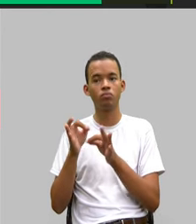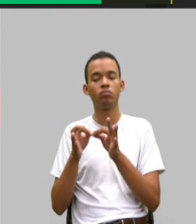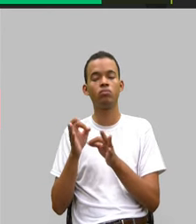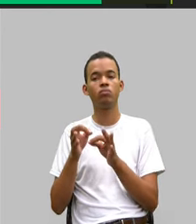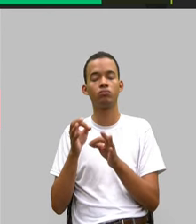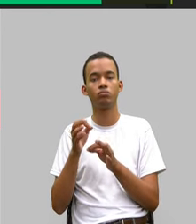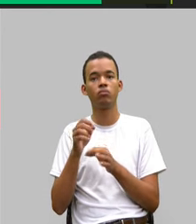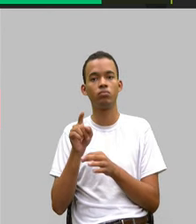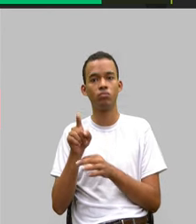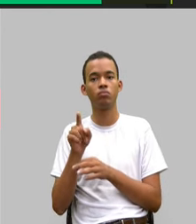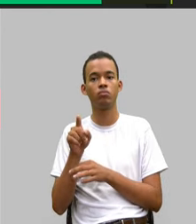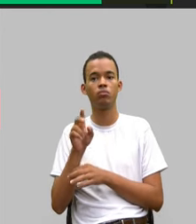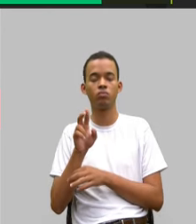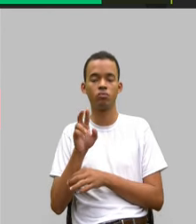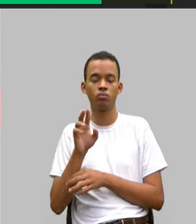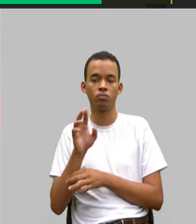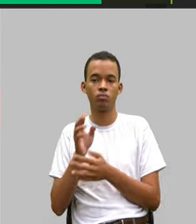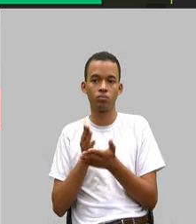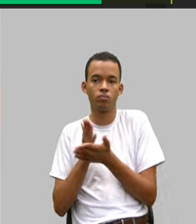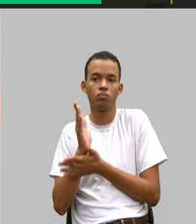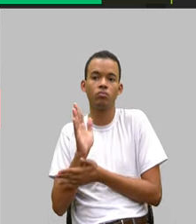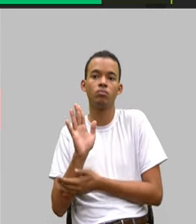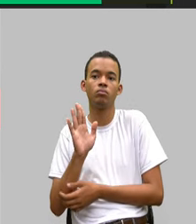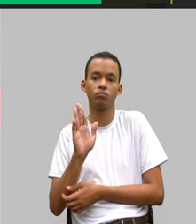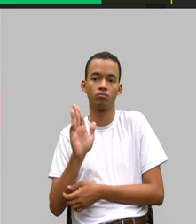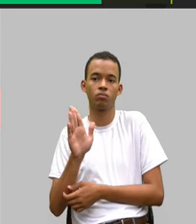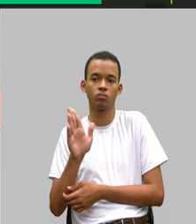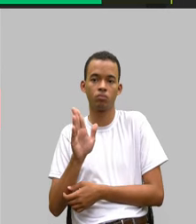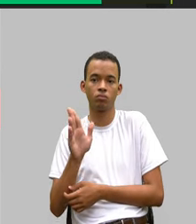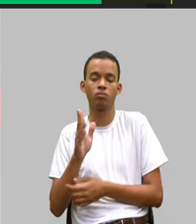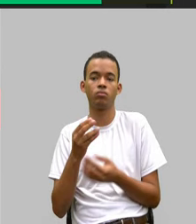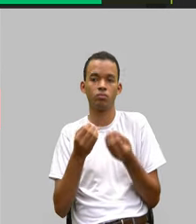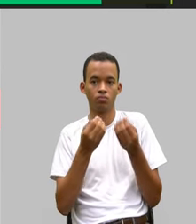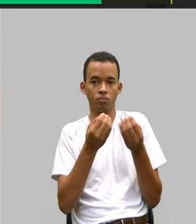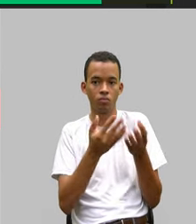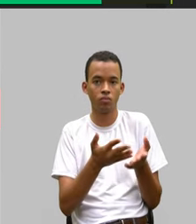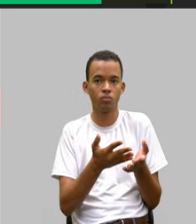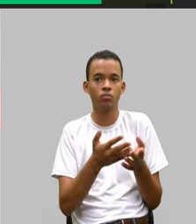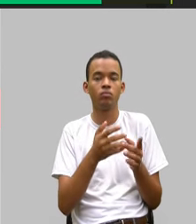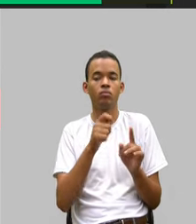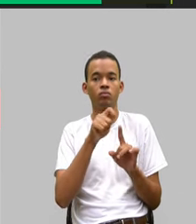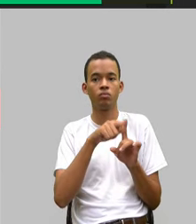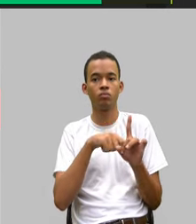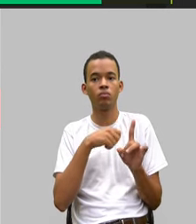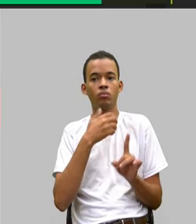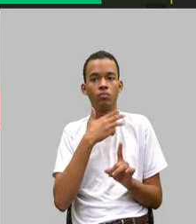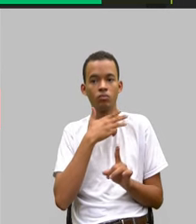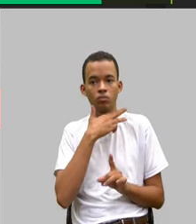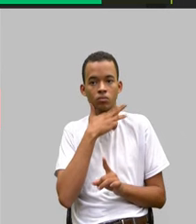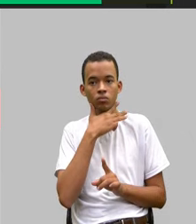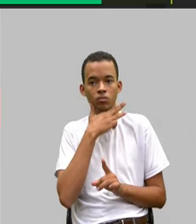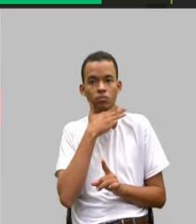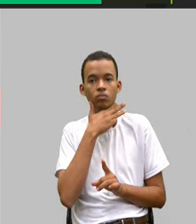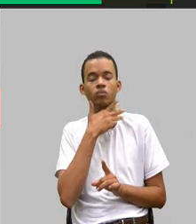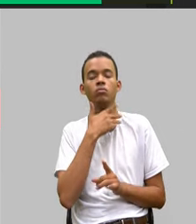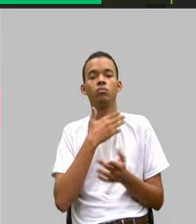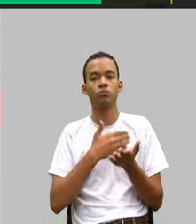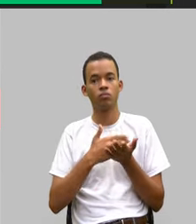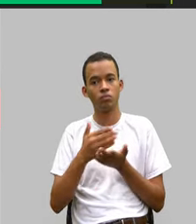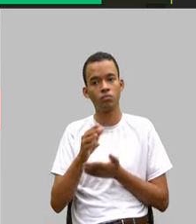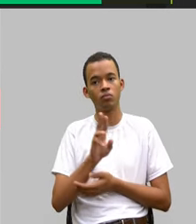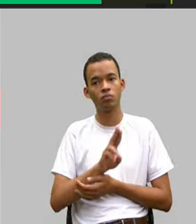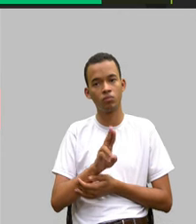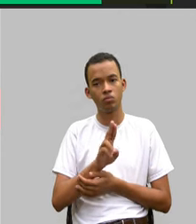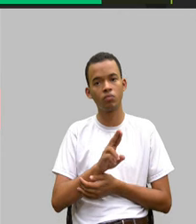em uso desde março dessa medicação e a mãe dele compartilhou comigo E autorizou eh que eu mostrasse